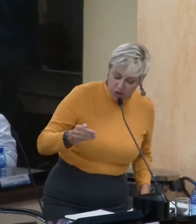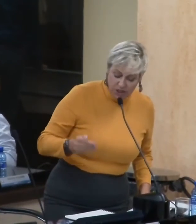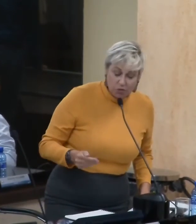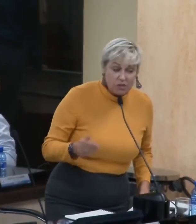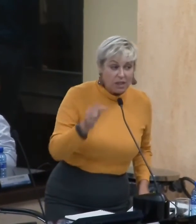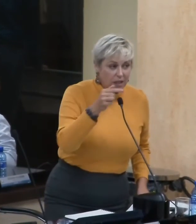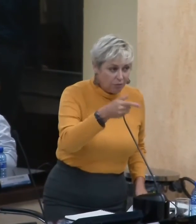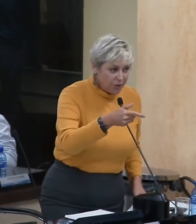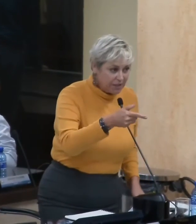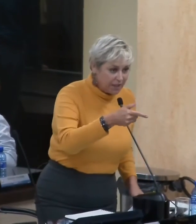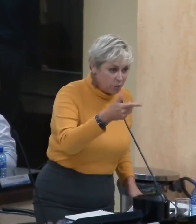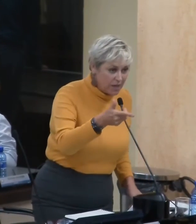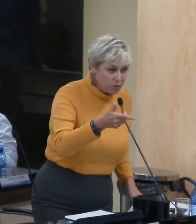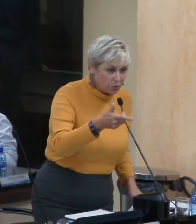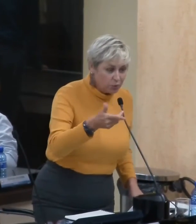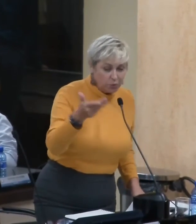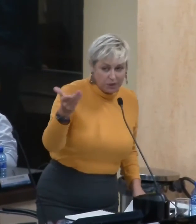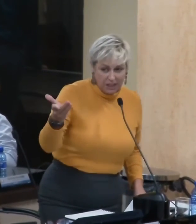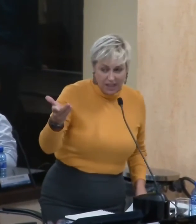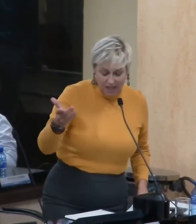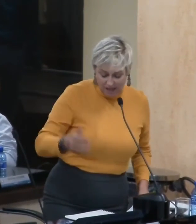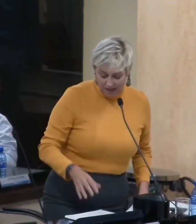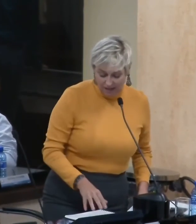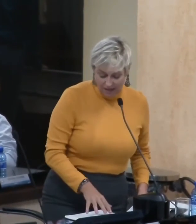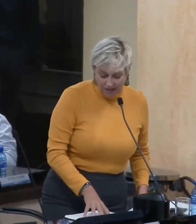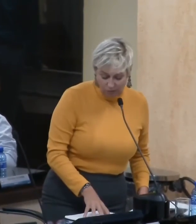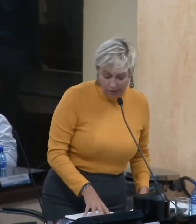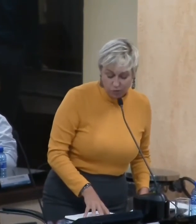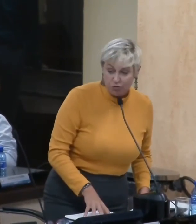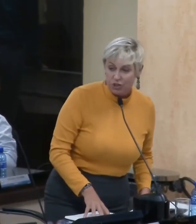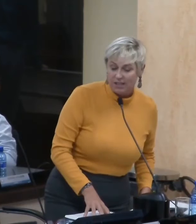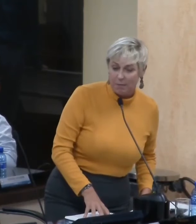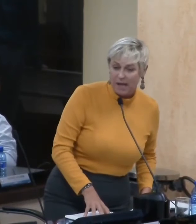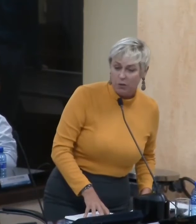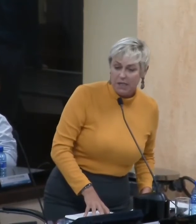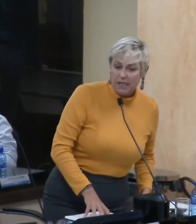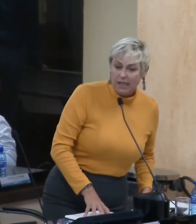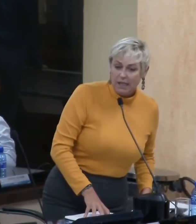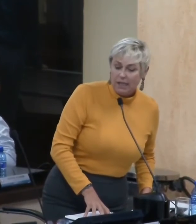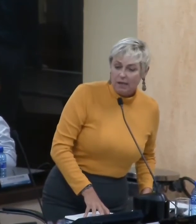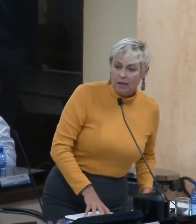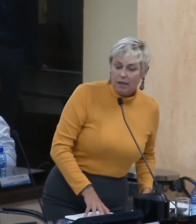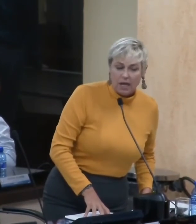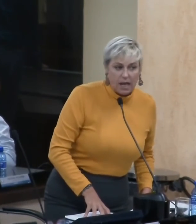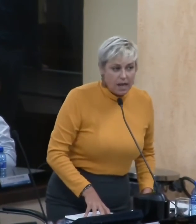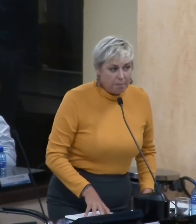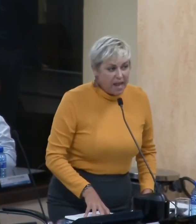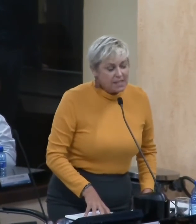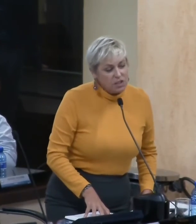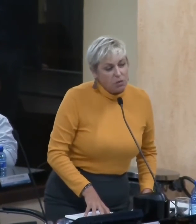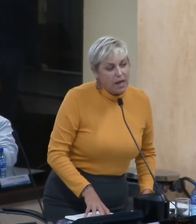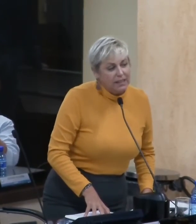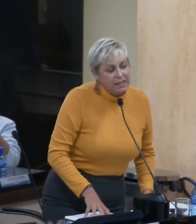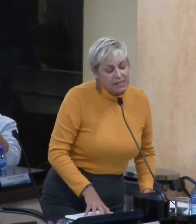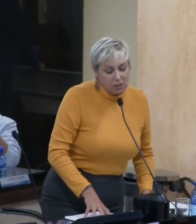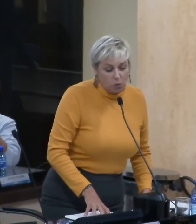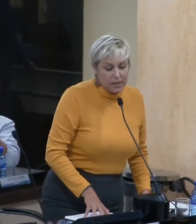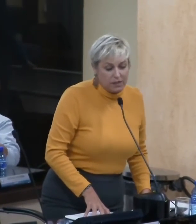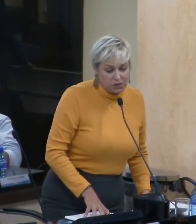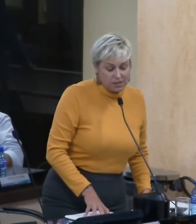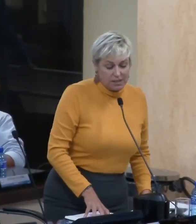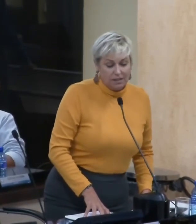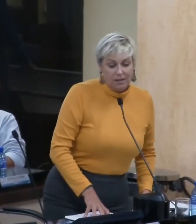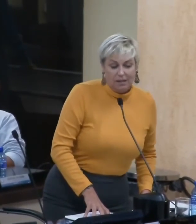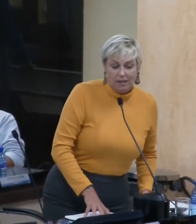dos pedidos. E vou entrar no assunto que é um assunto de trabalho. Há mais de